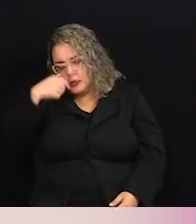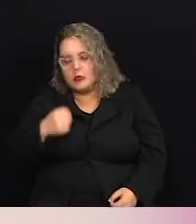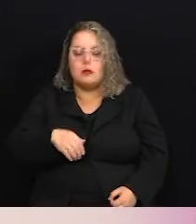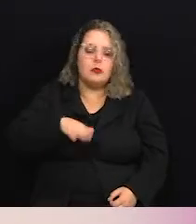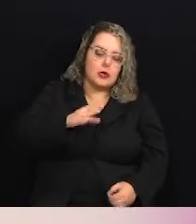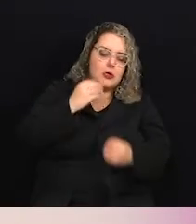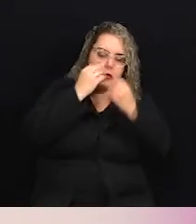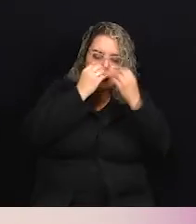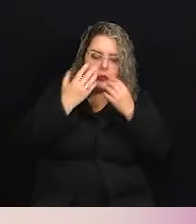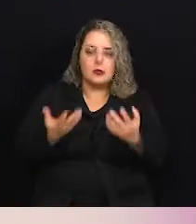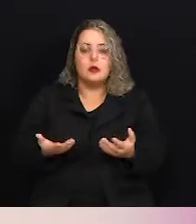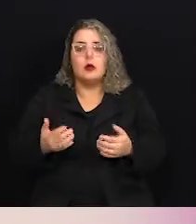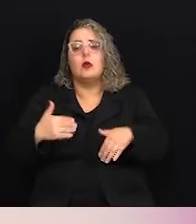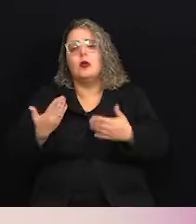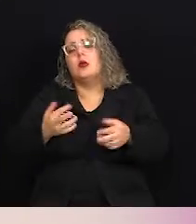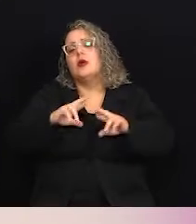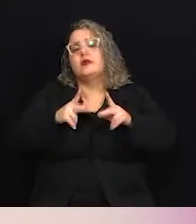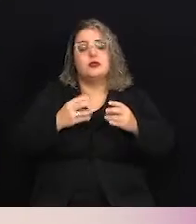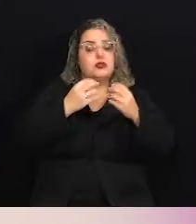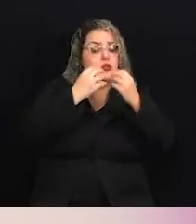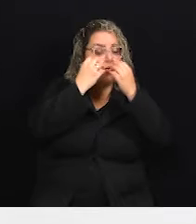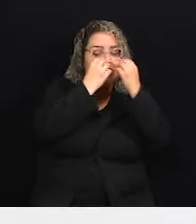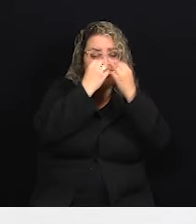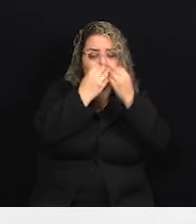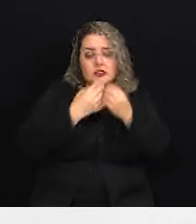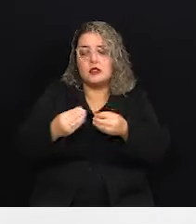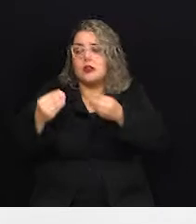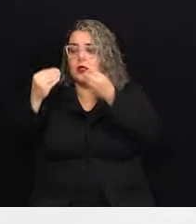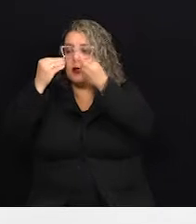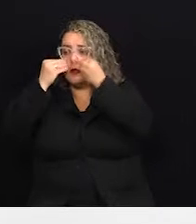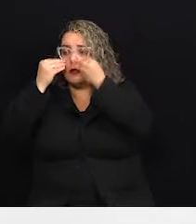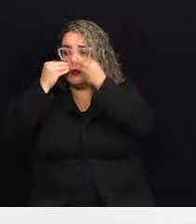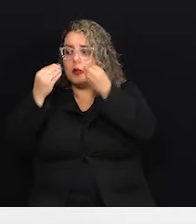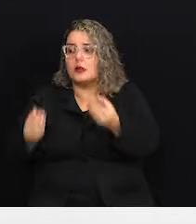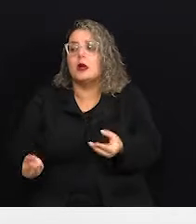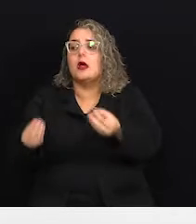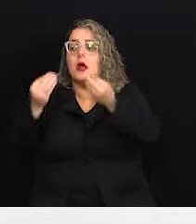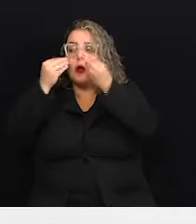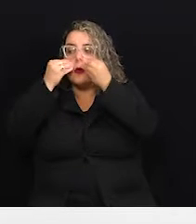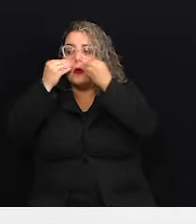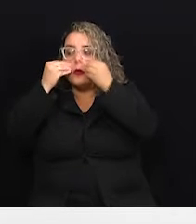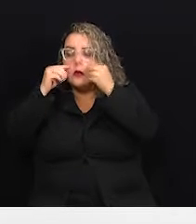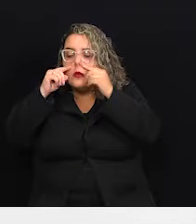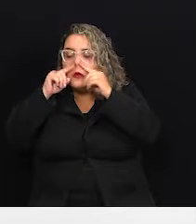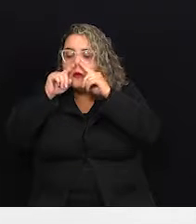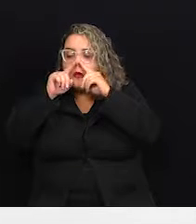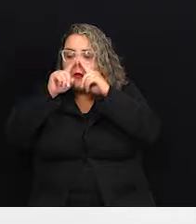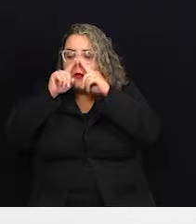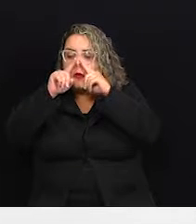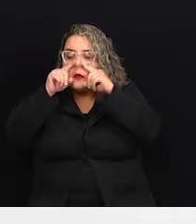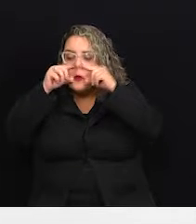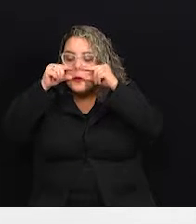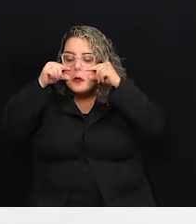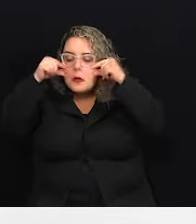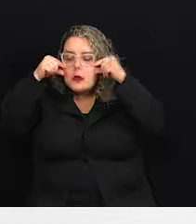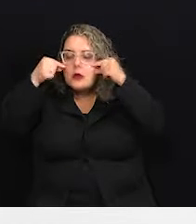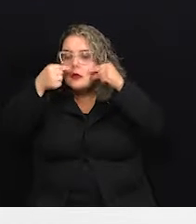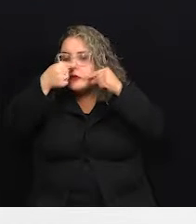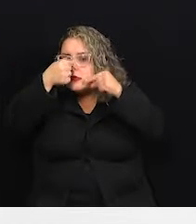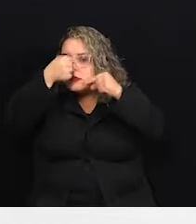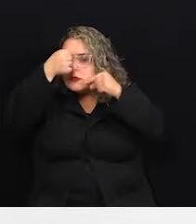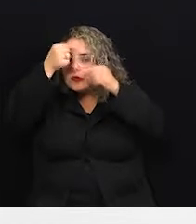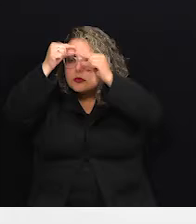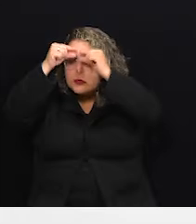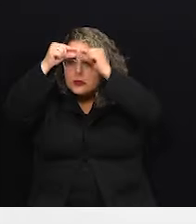rinite. Qual que é a diferença entre rinite e sinusite? Sinusite é a inflamação da mucosa dos seios paranasais, que